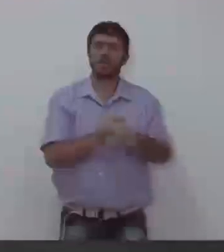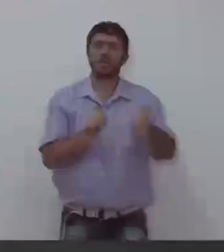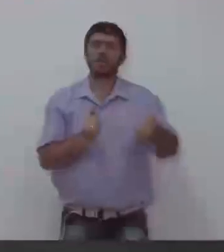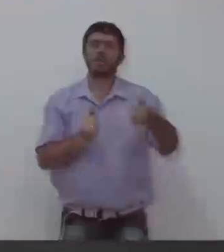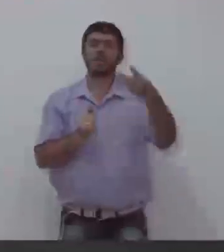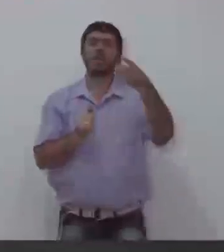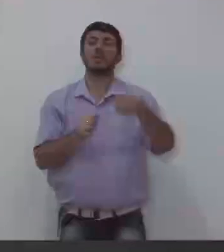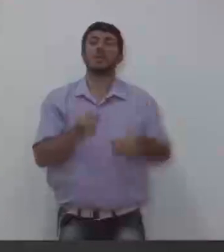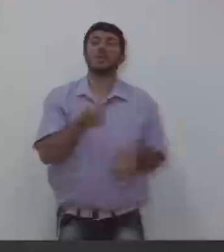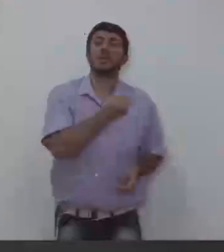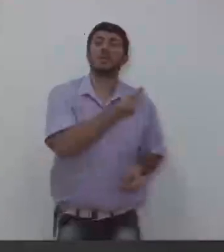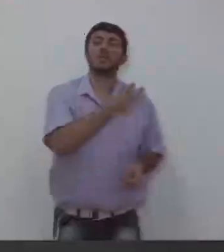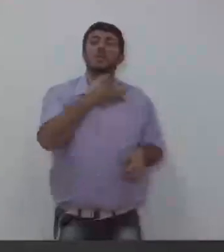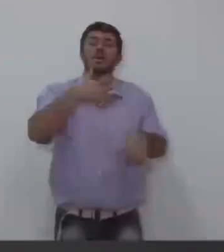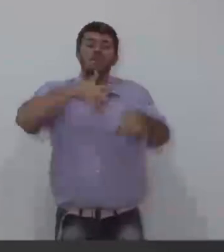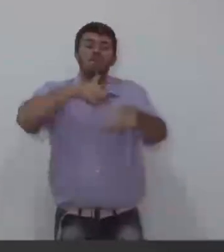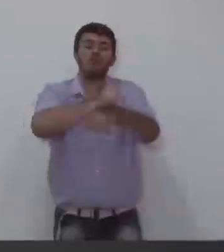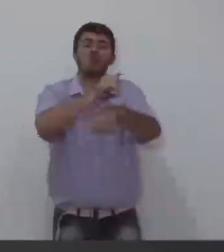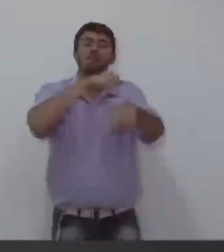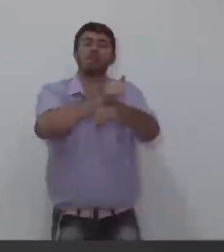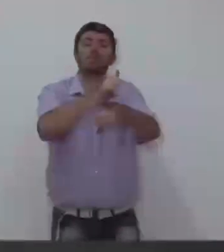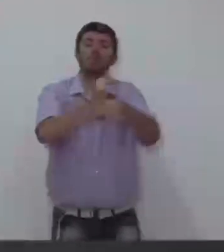e nos exames.